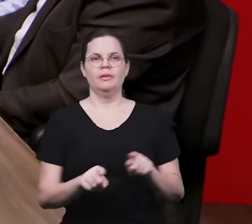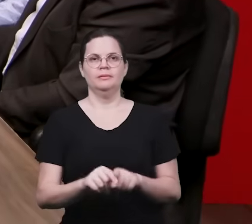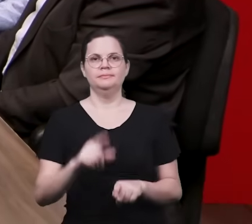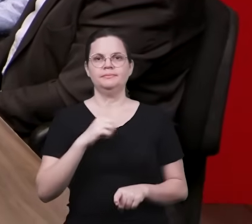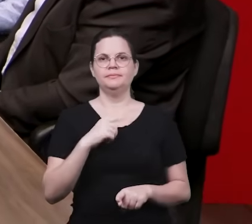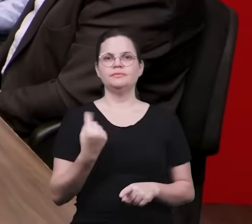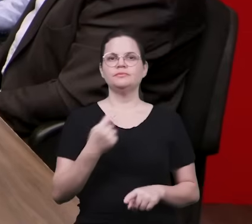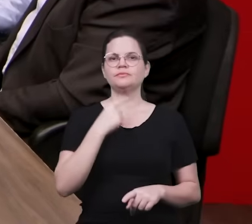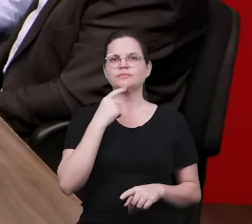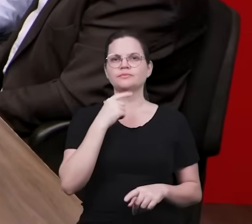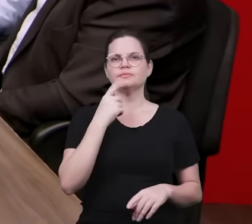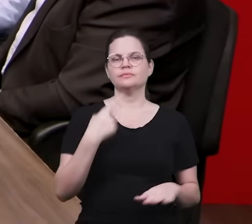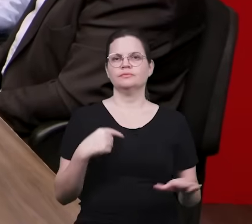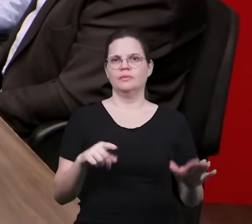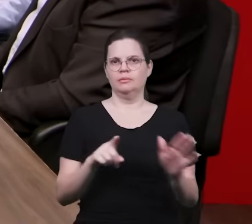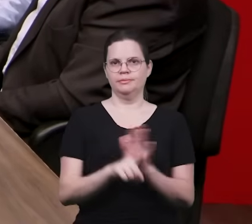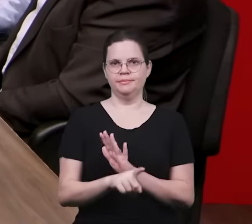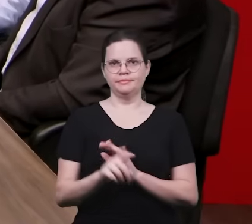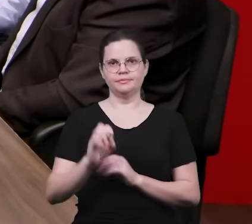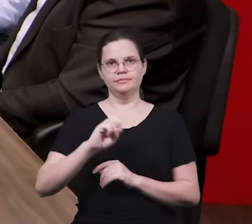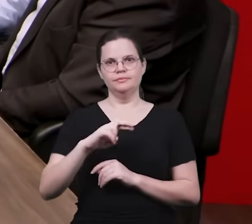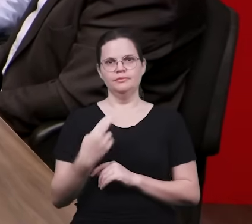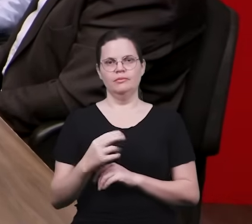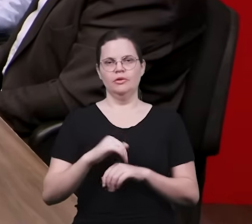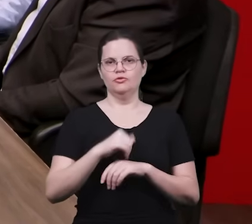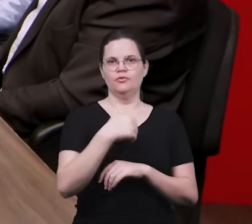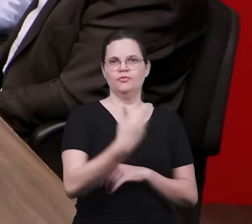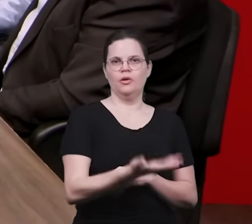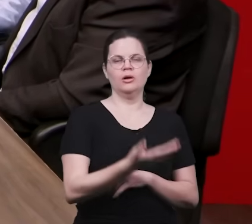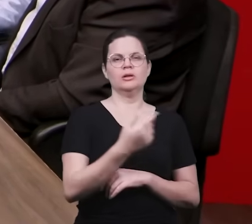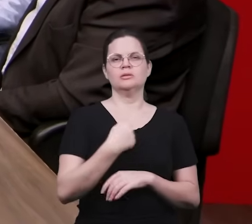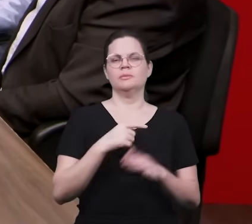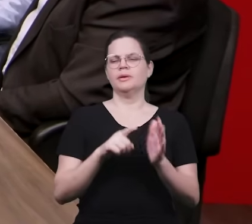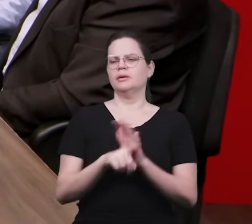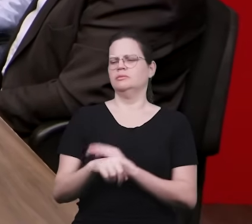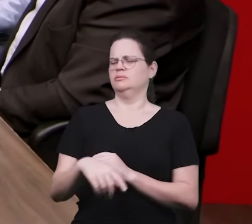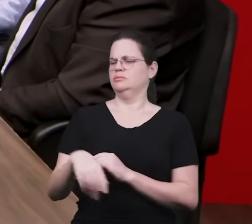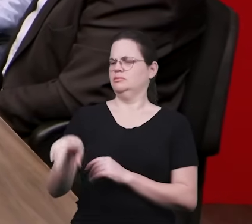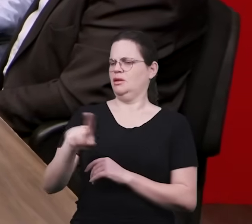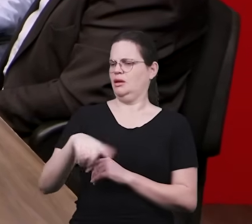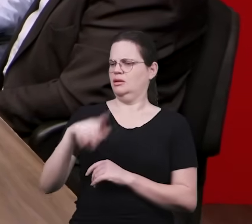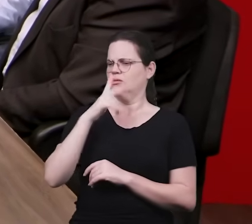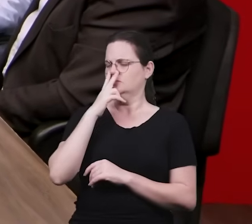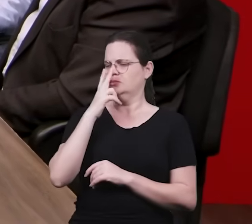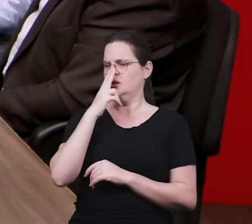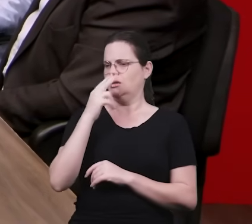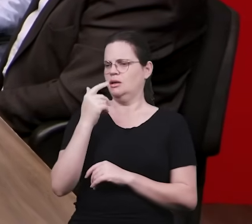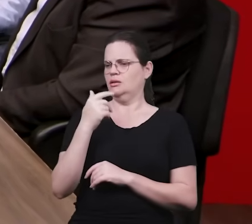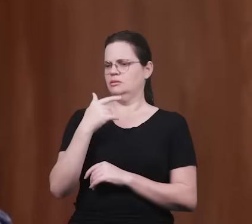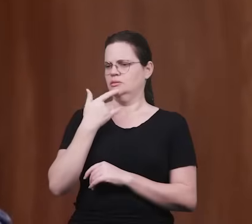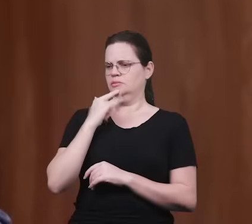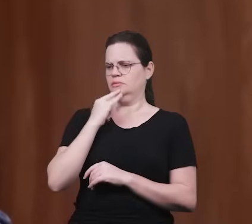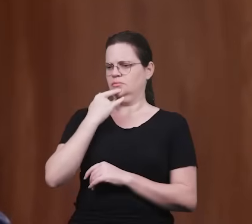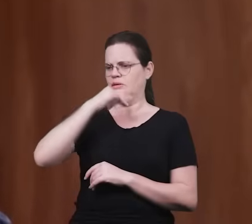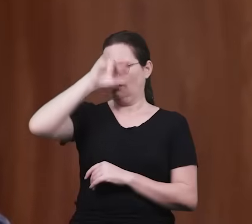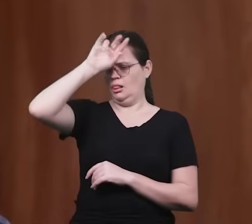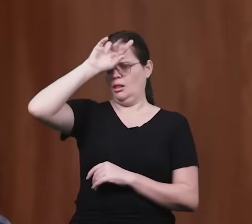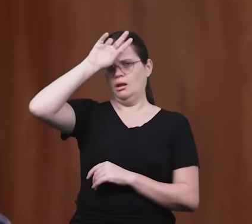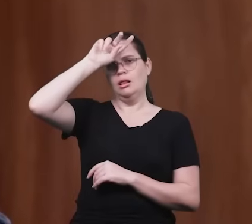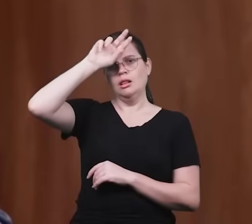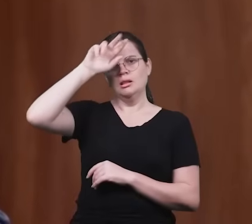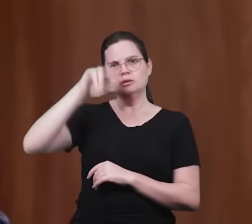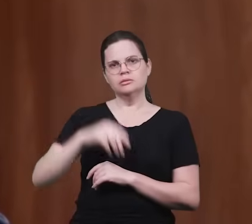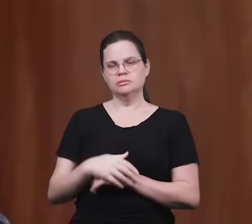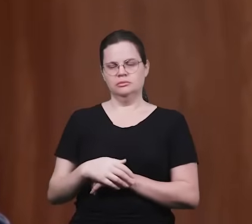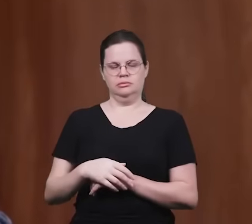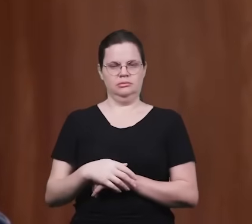pergunta, né? Ou uma afirmação dos de fora. Disseram assim: esses homens estão embriagados. E Pedro